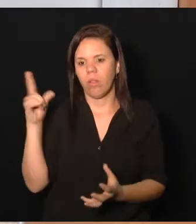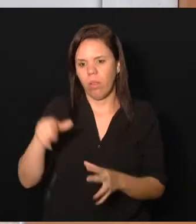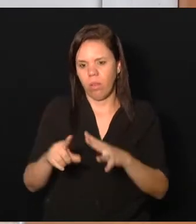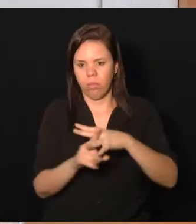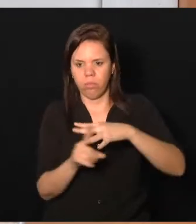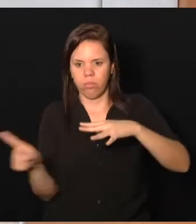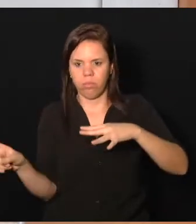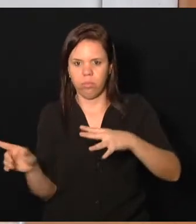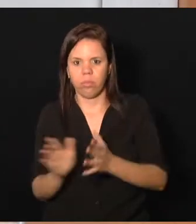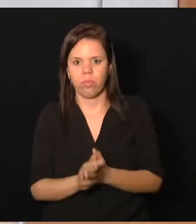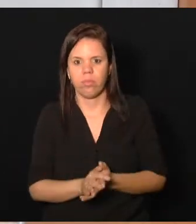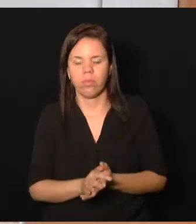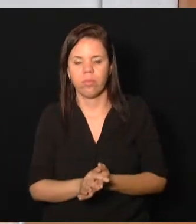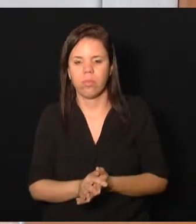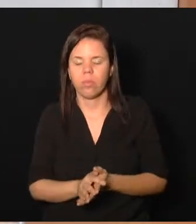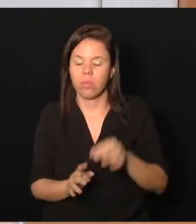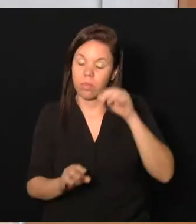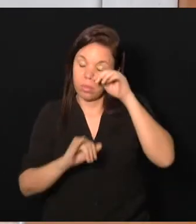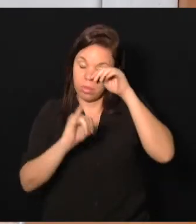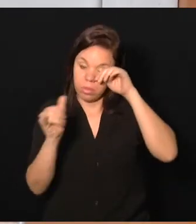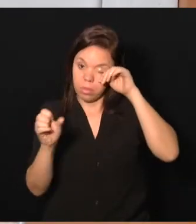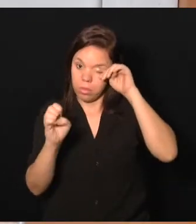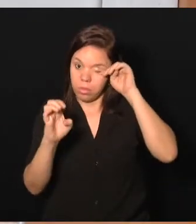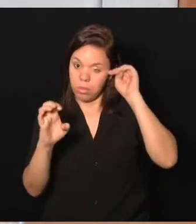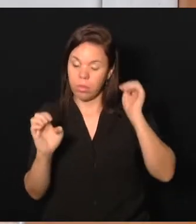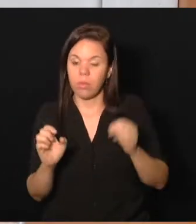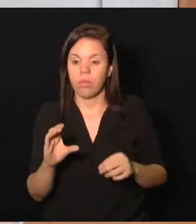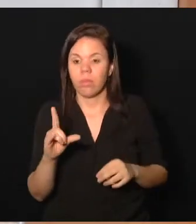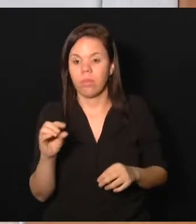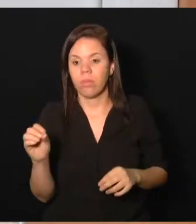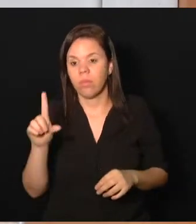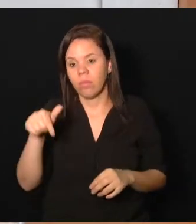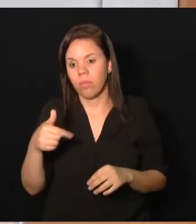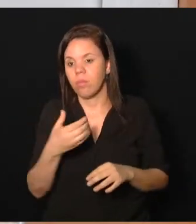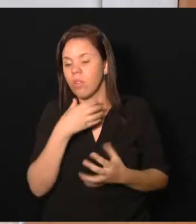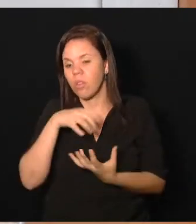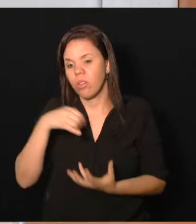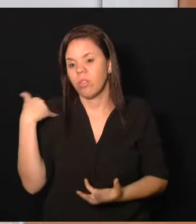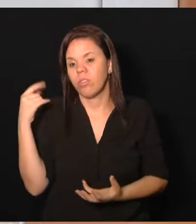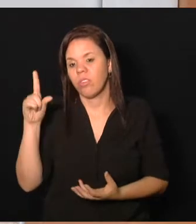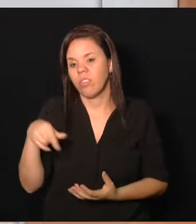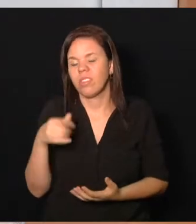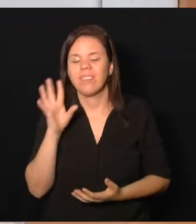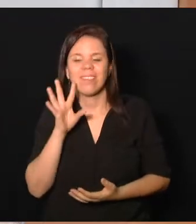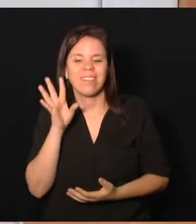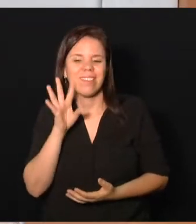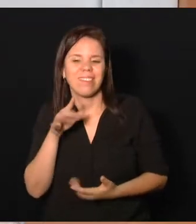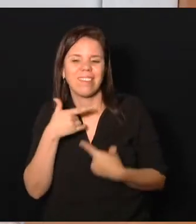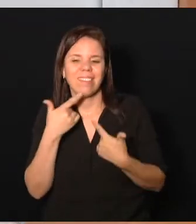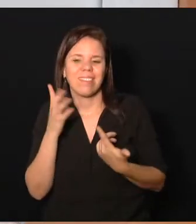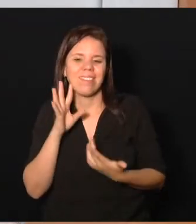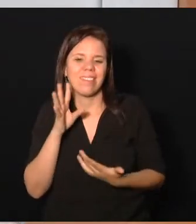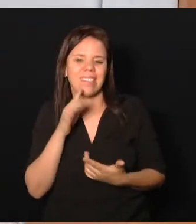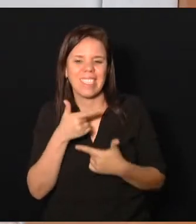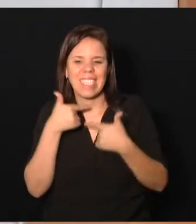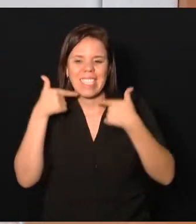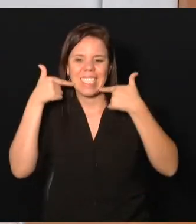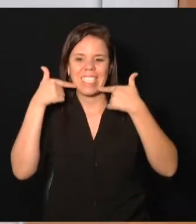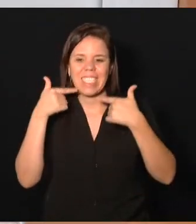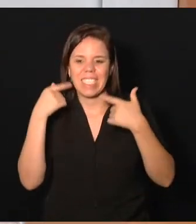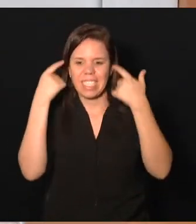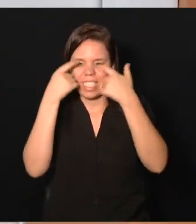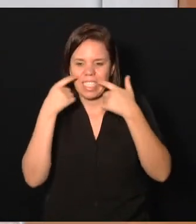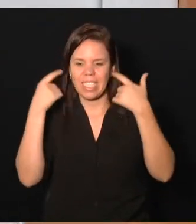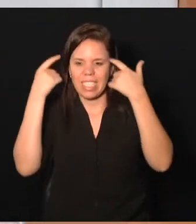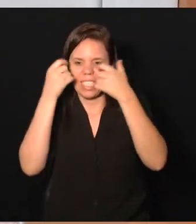Exceto o José Cláudio Mendes aqui, que ele é a pessoa mais carismática da cidade de Campinas. e entra em qualquer lugar com esse sorriso e olhos